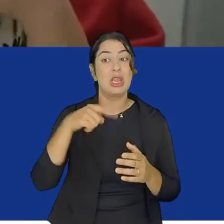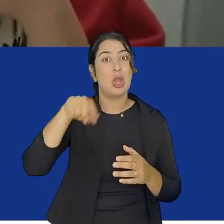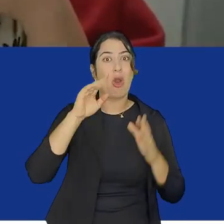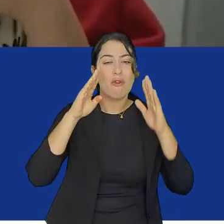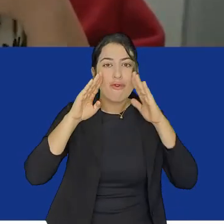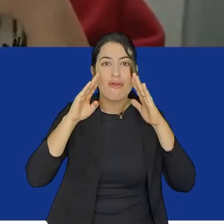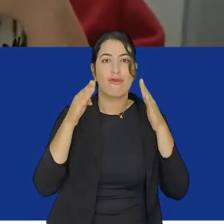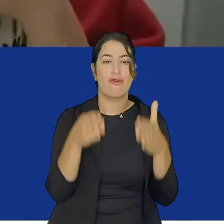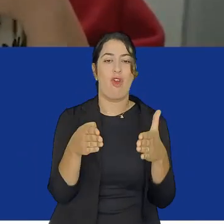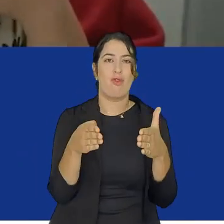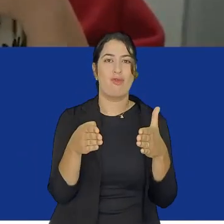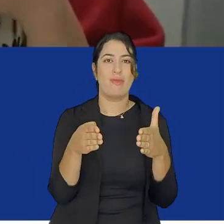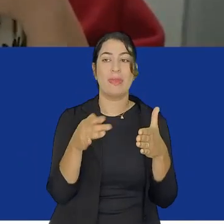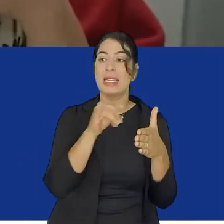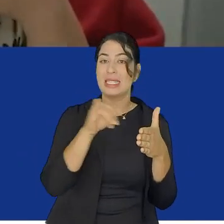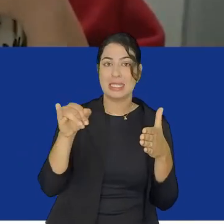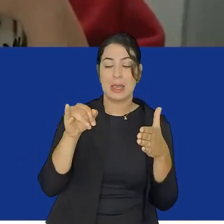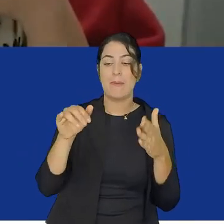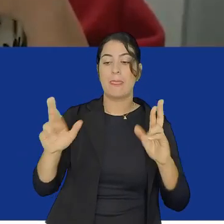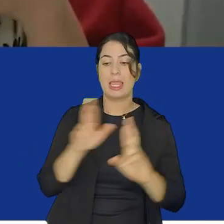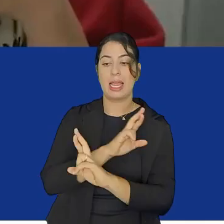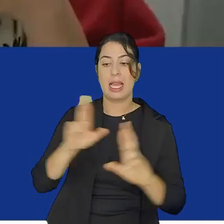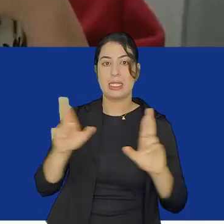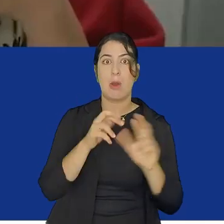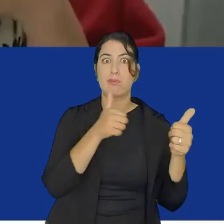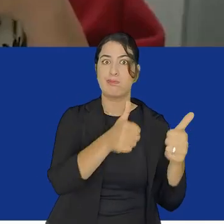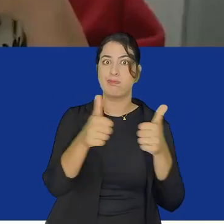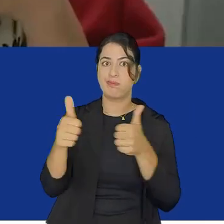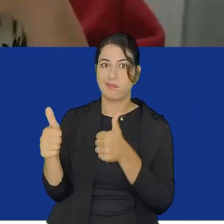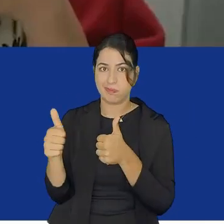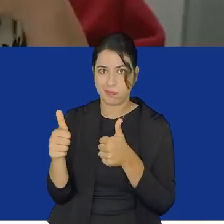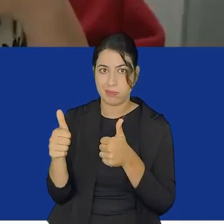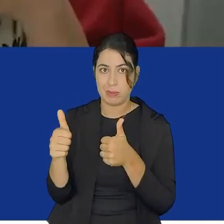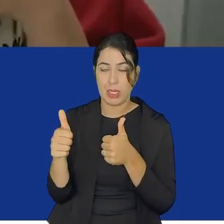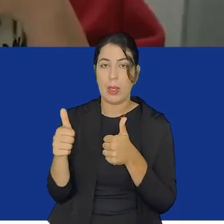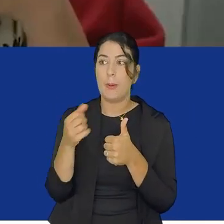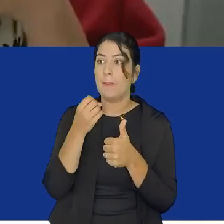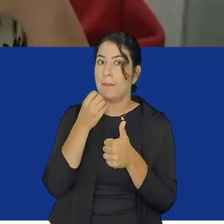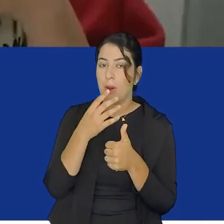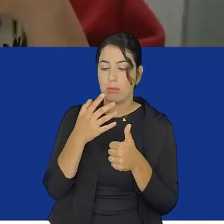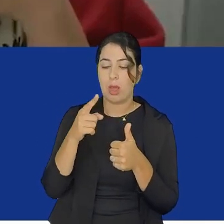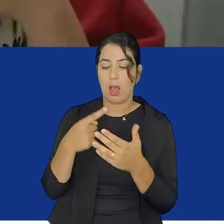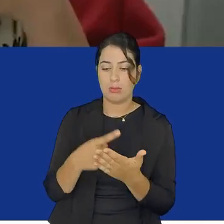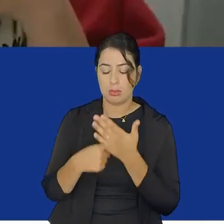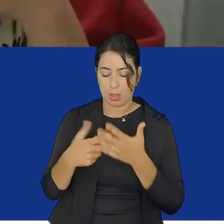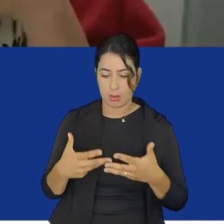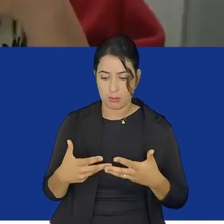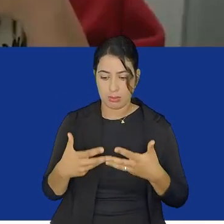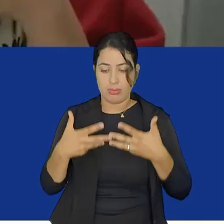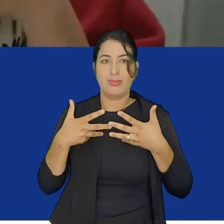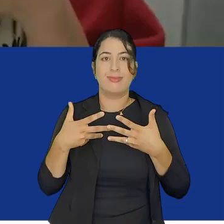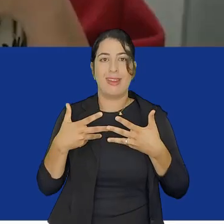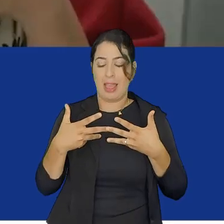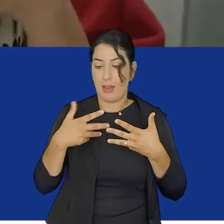relações. Se você tem relações positivas, relações te fortalecem, você